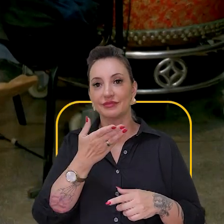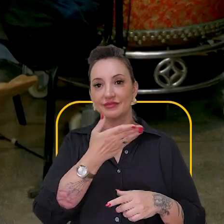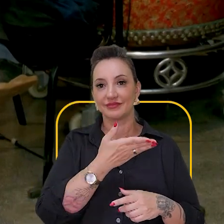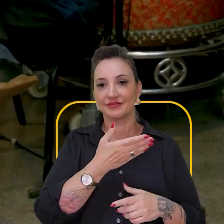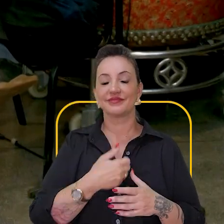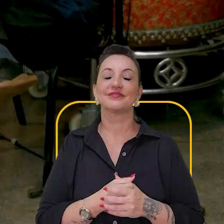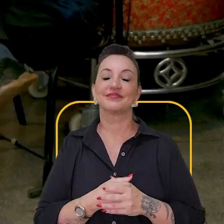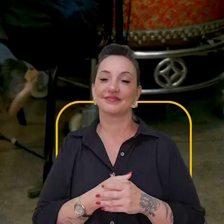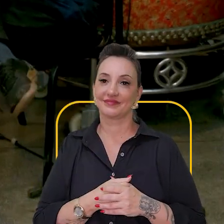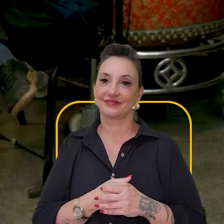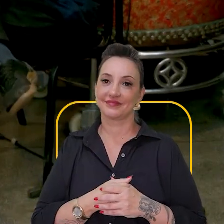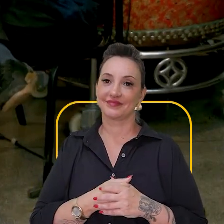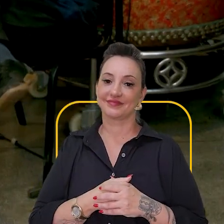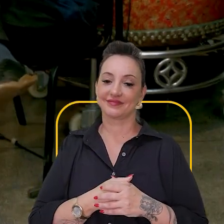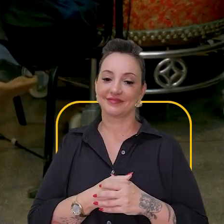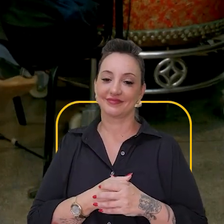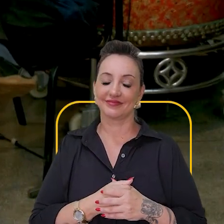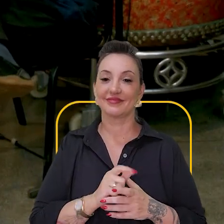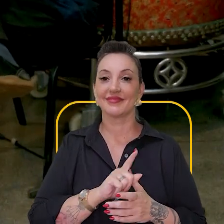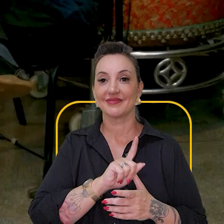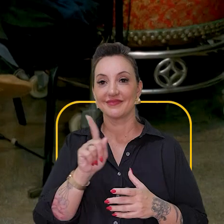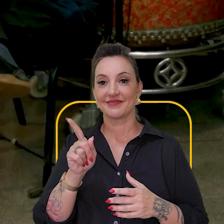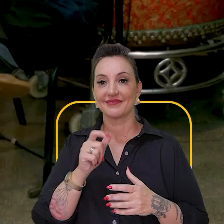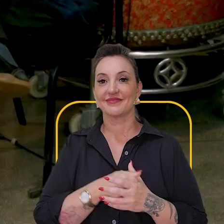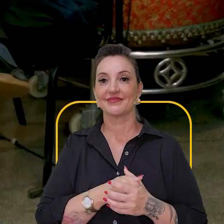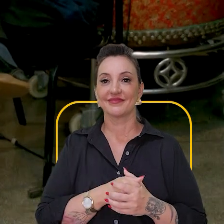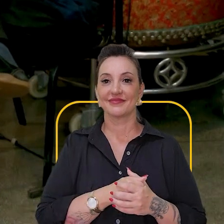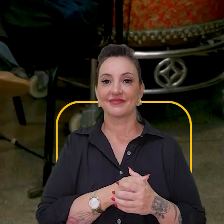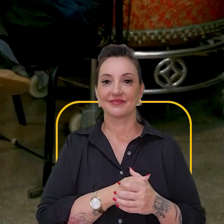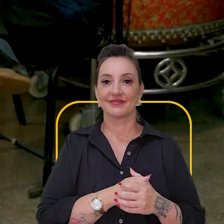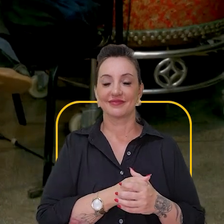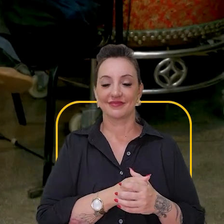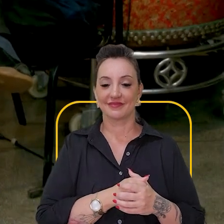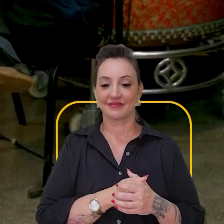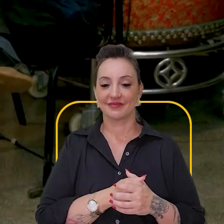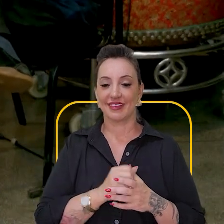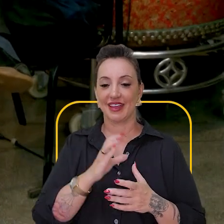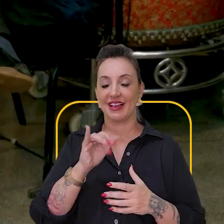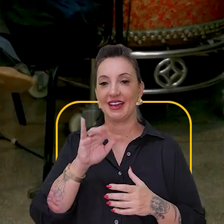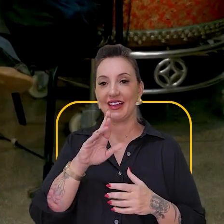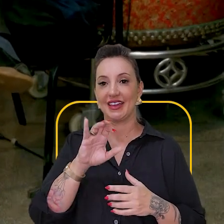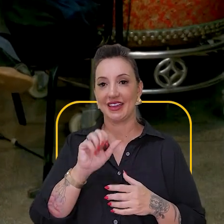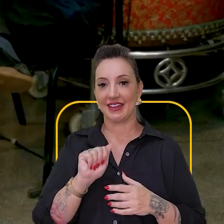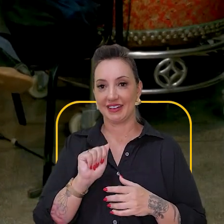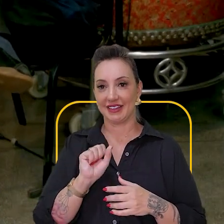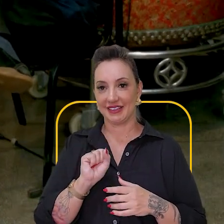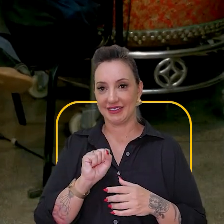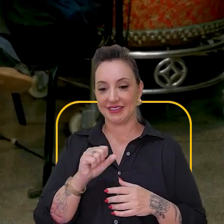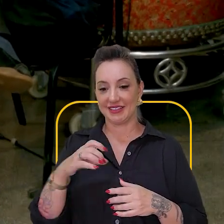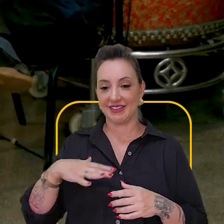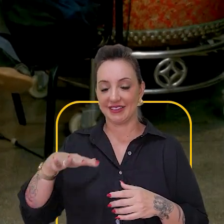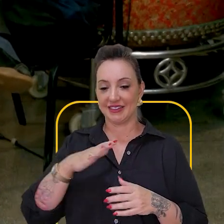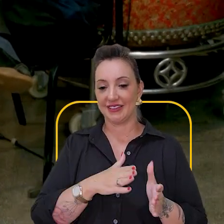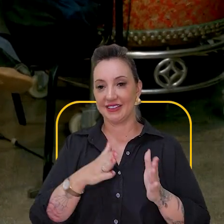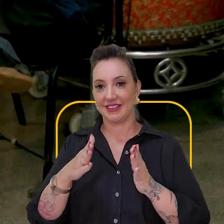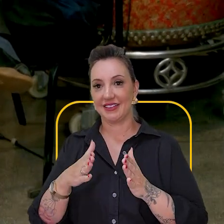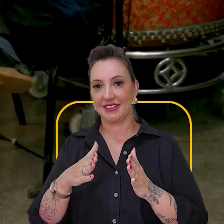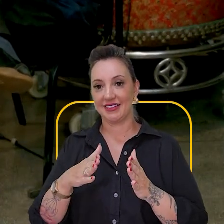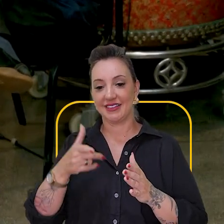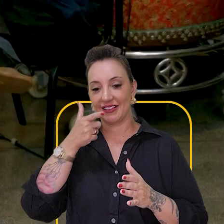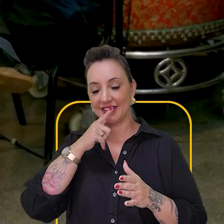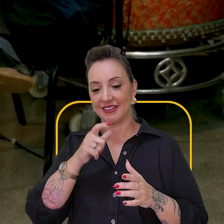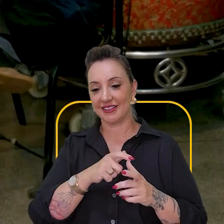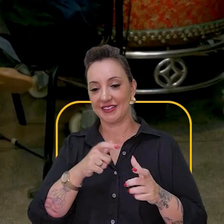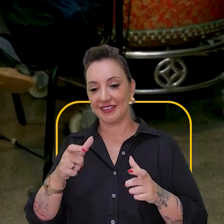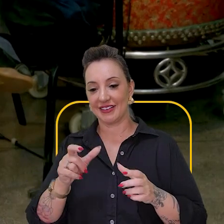puxavam Quando ia PR PR para Caeiras para para essas cidades ali o pessoal dali